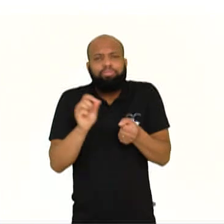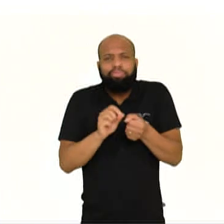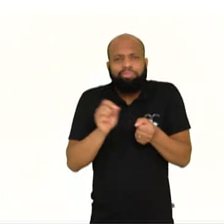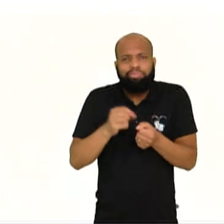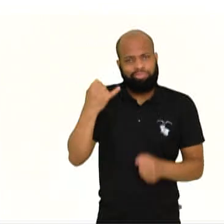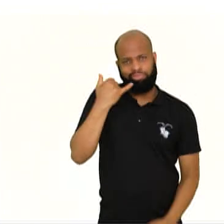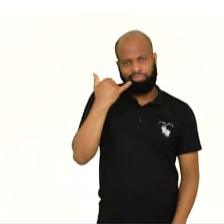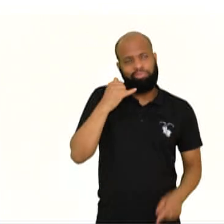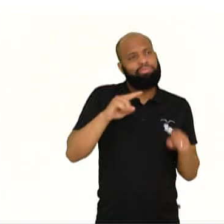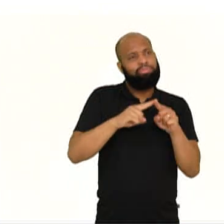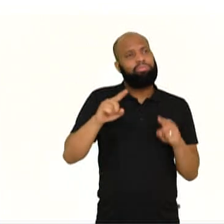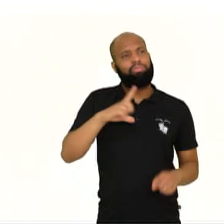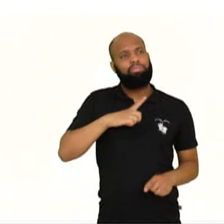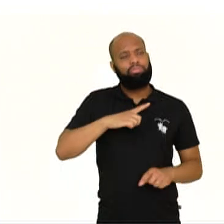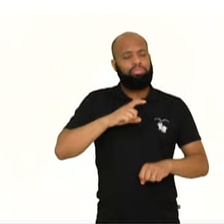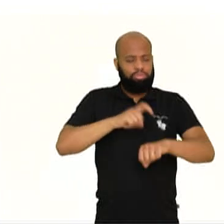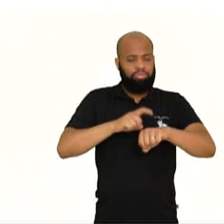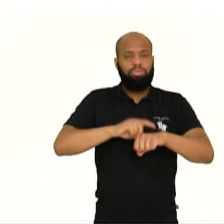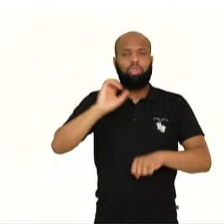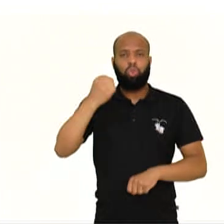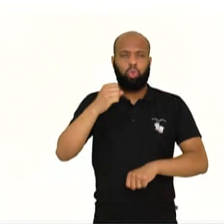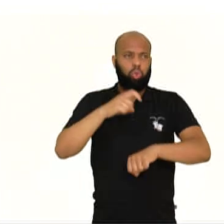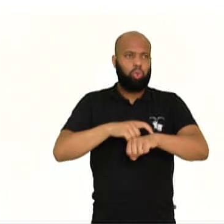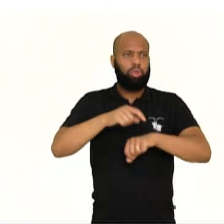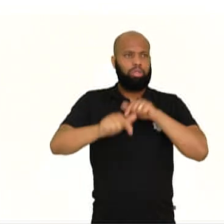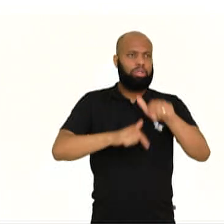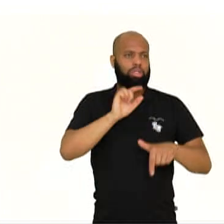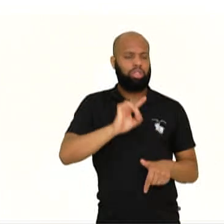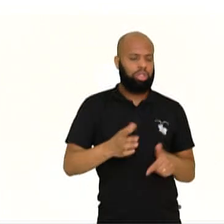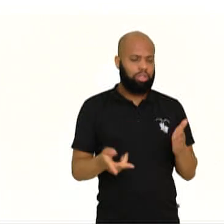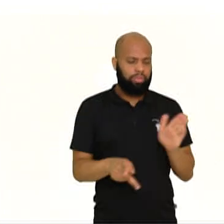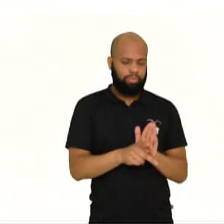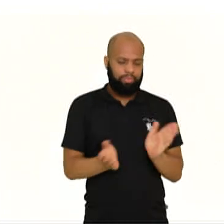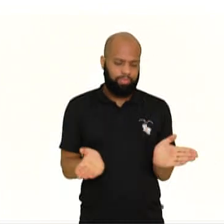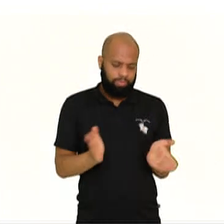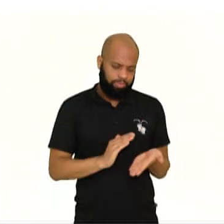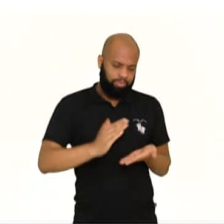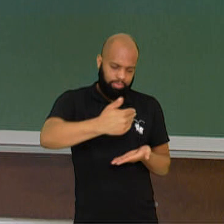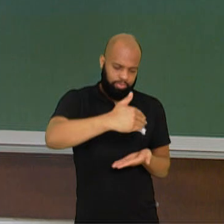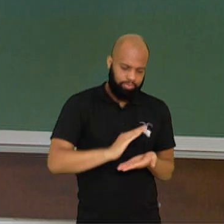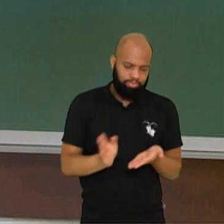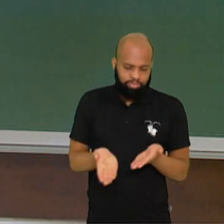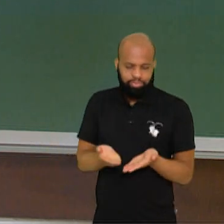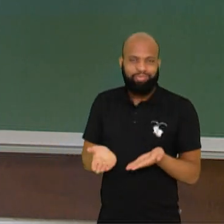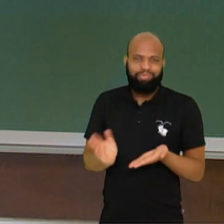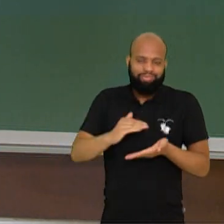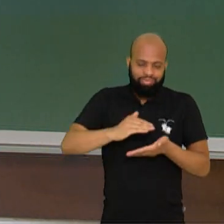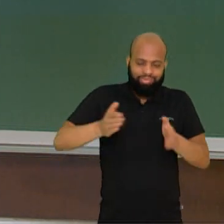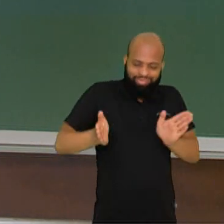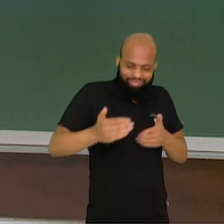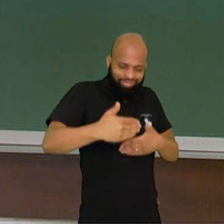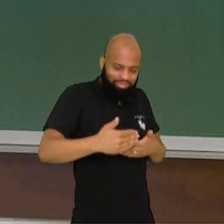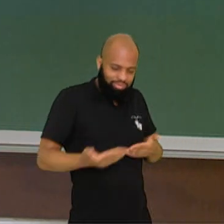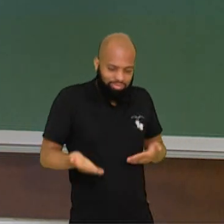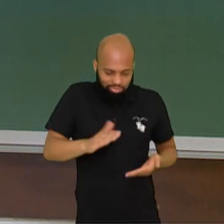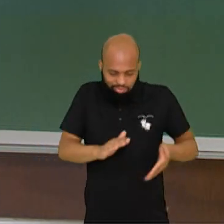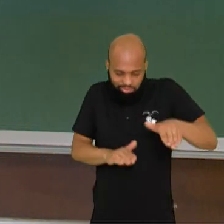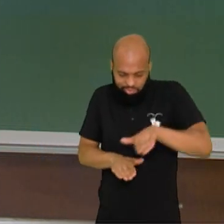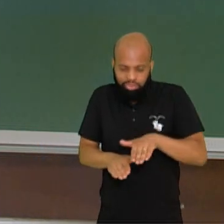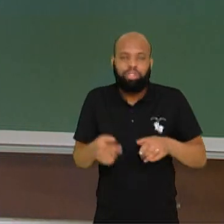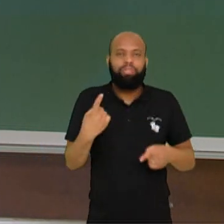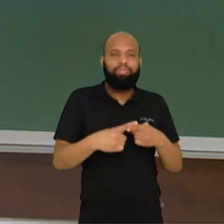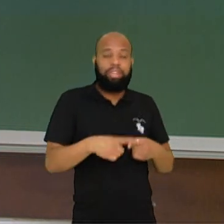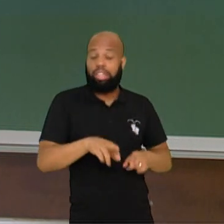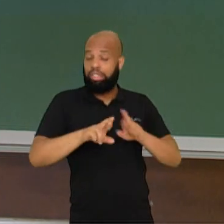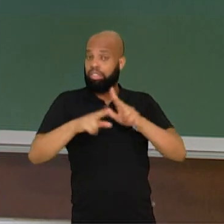8 horas de trabalho ele realiza somente a função de embalar. Então é diferente de um trabalho artesanal. O artesão